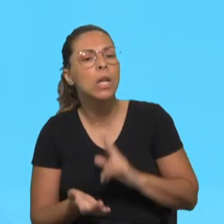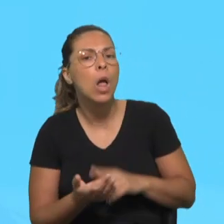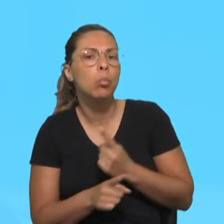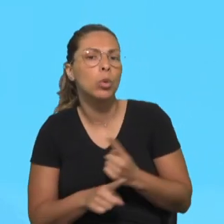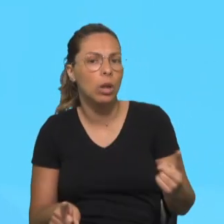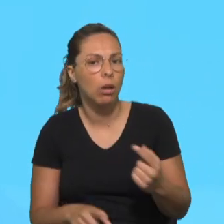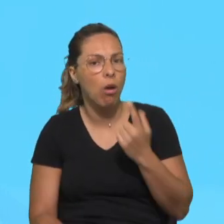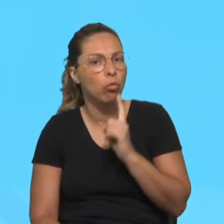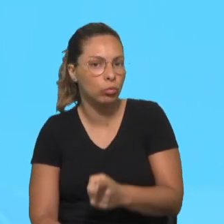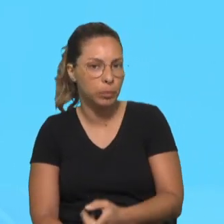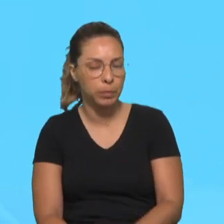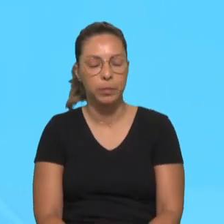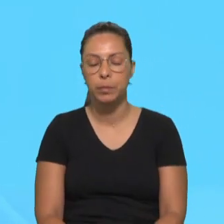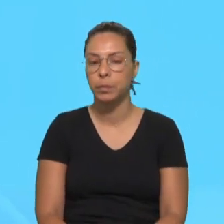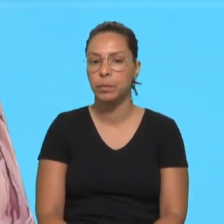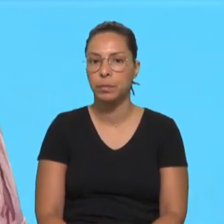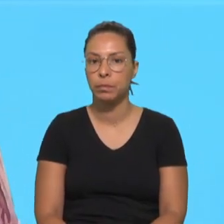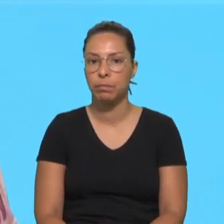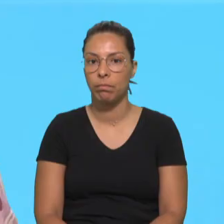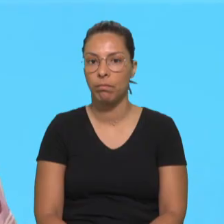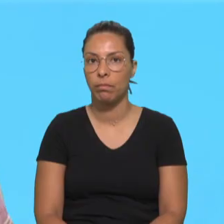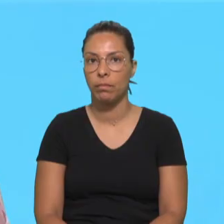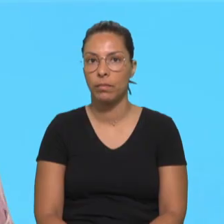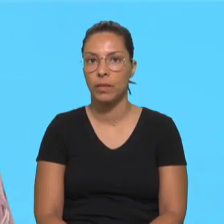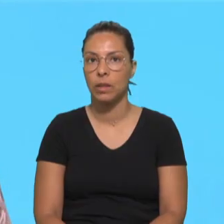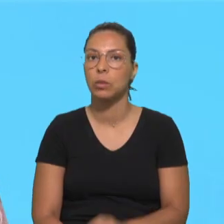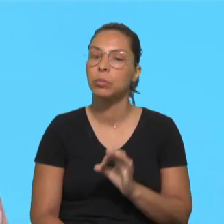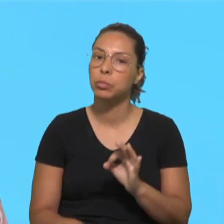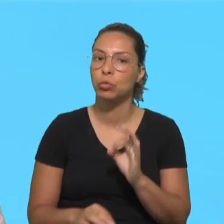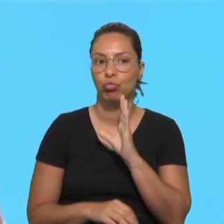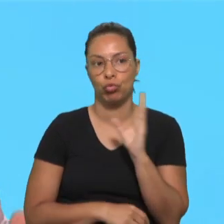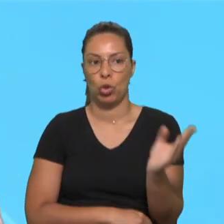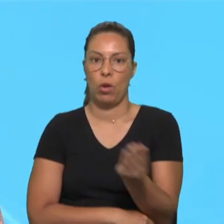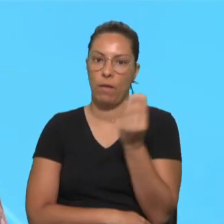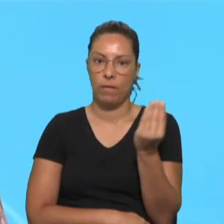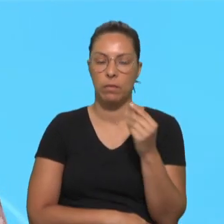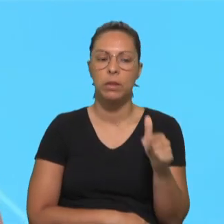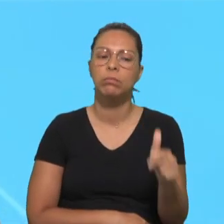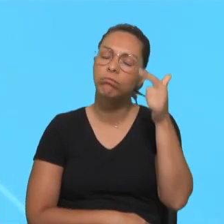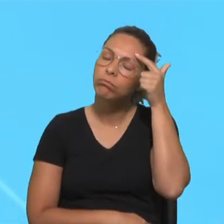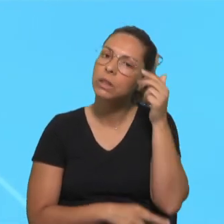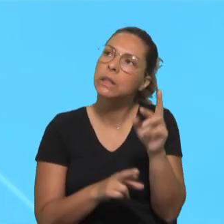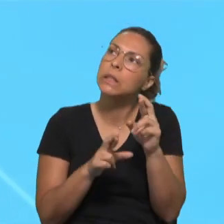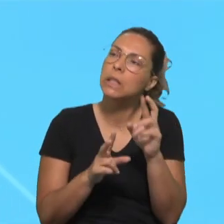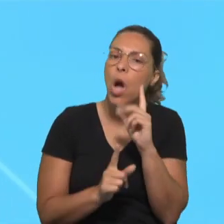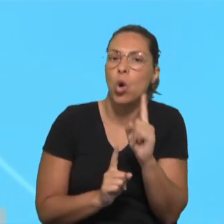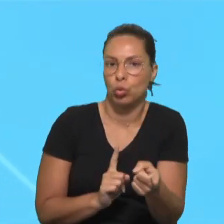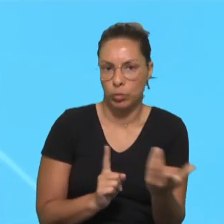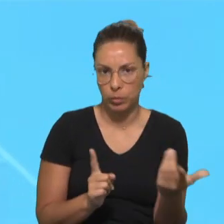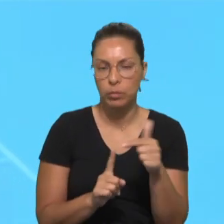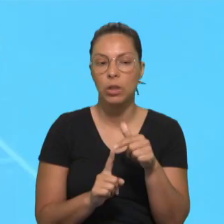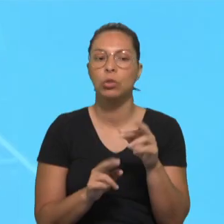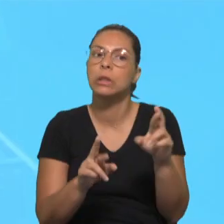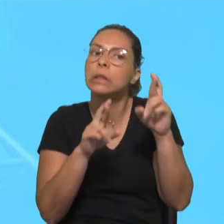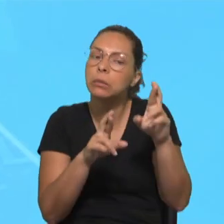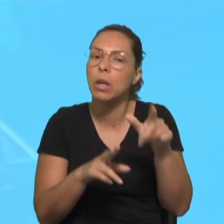ouvir deles? Em primeiro lugar, e falando dos jovens, perceber o que é que eles esperam. O que é que eles esperam de nós, o que é que eles esperam da